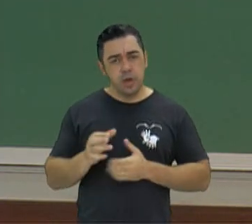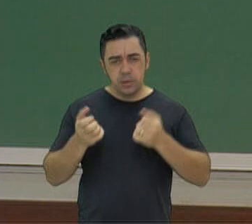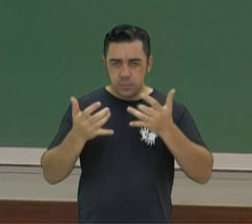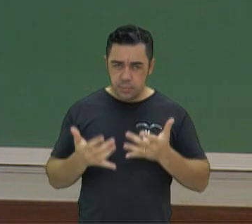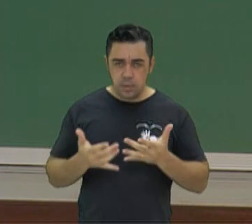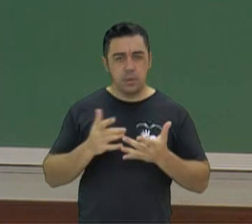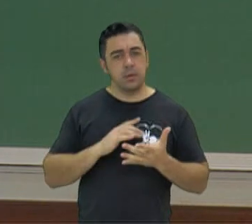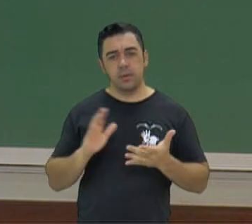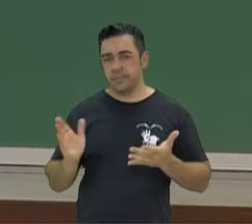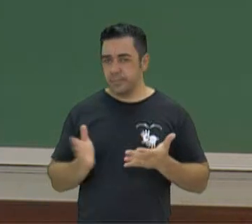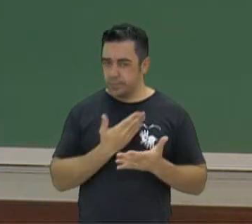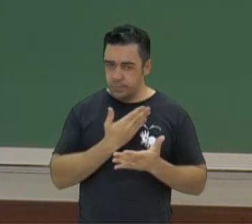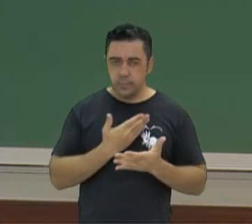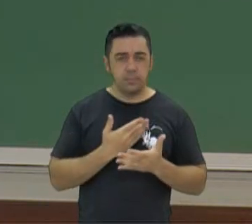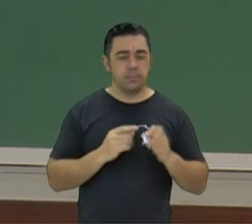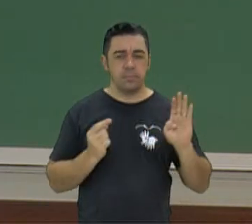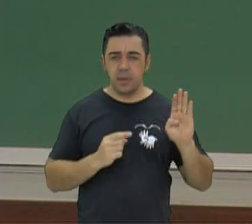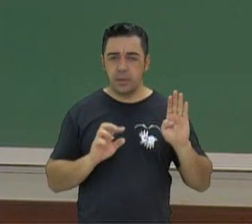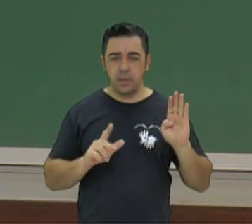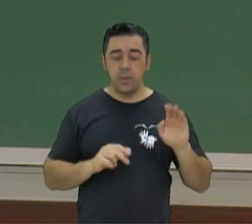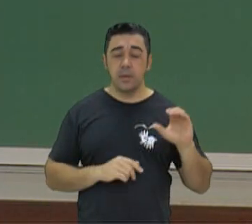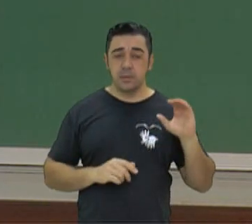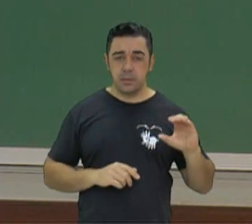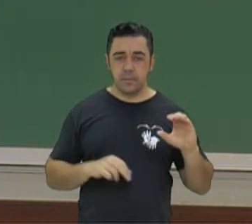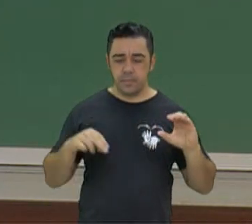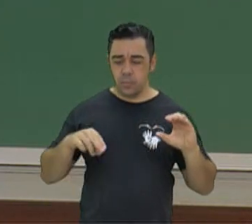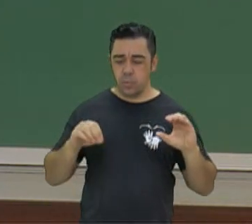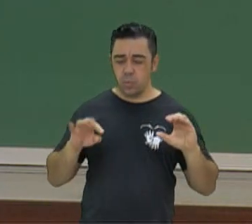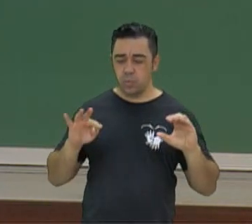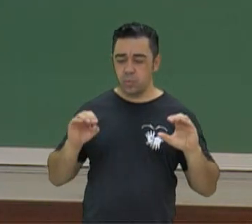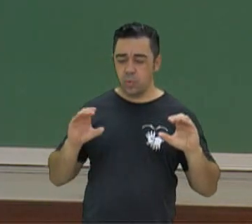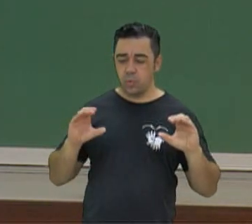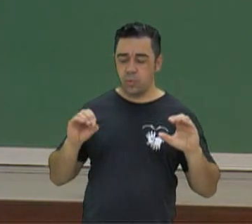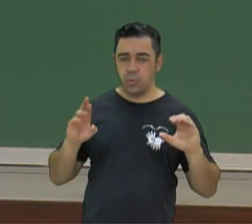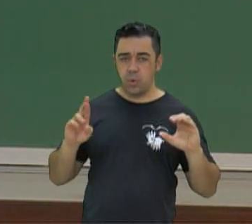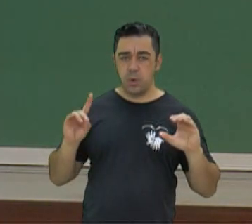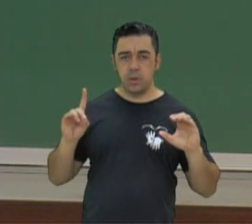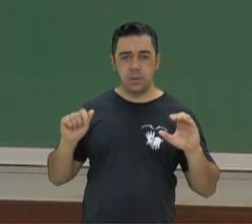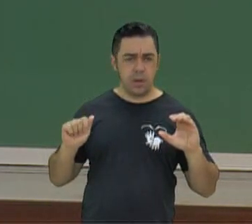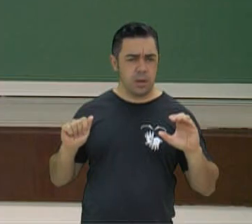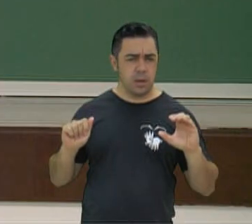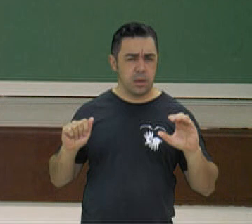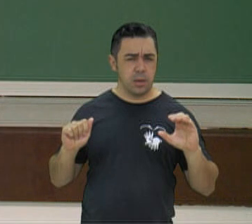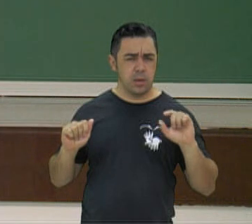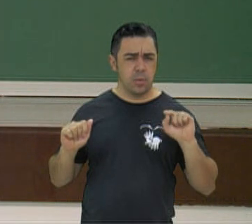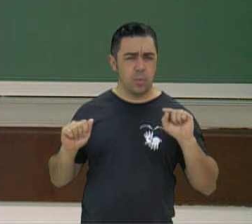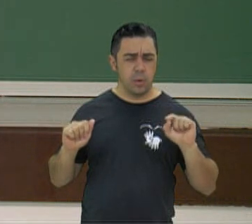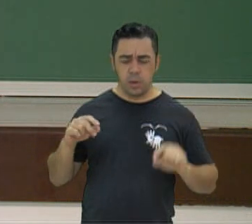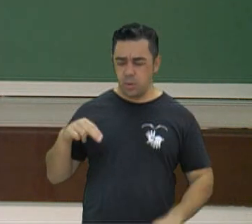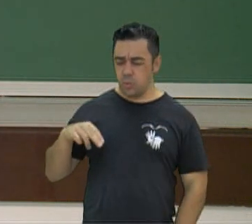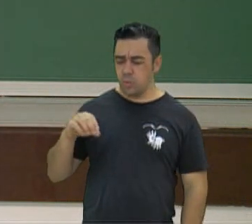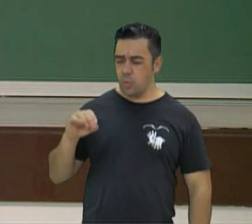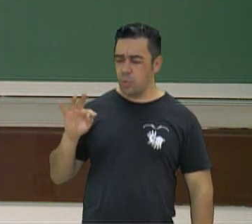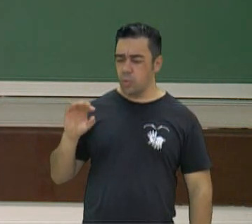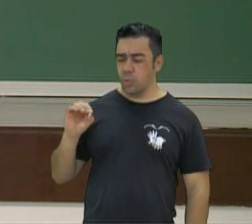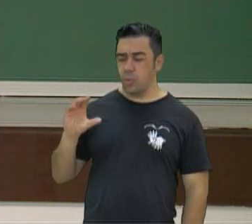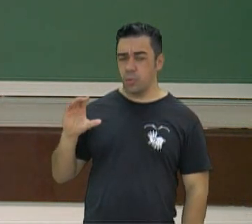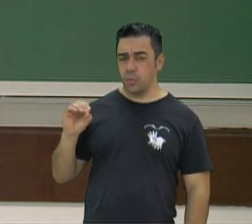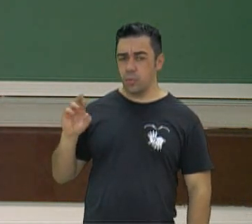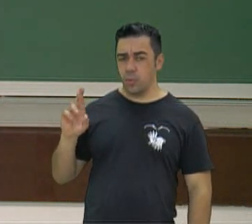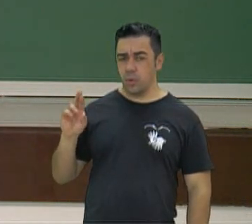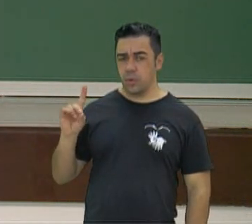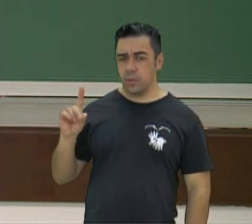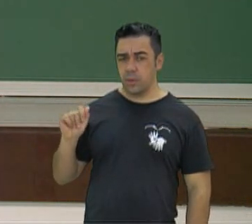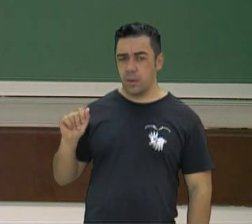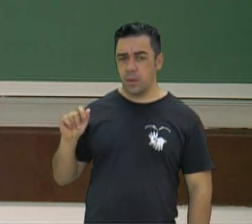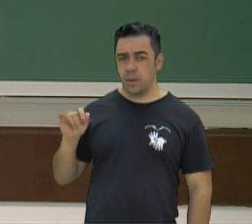que é o cóccix, então não pode ser. Vamos para a letra C. Notocorda e fendas faringianas. O que é a notocorda? A notocorda